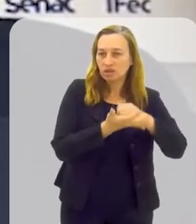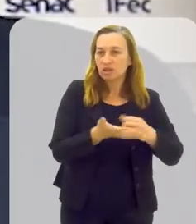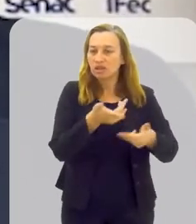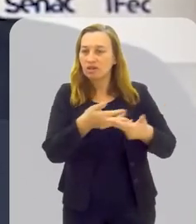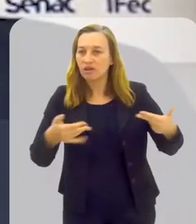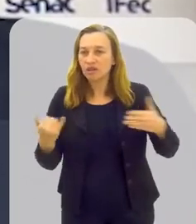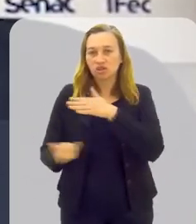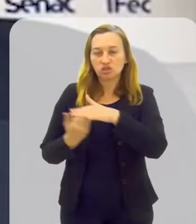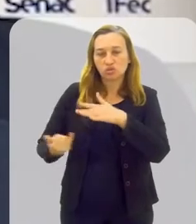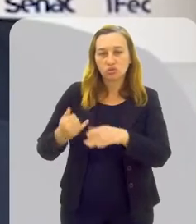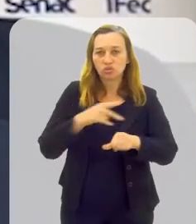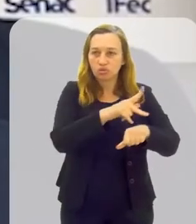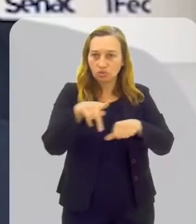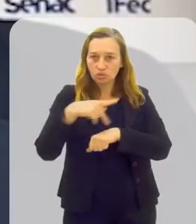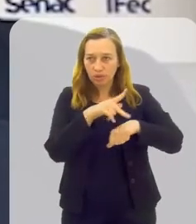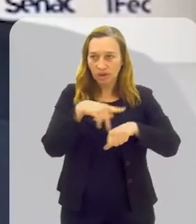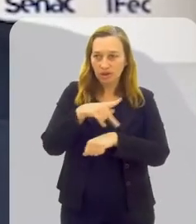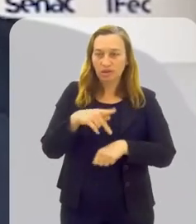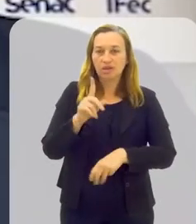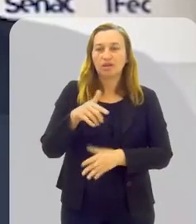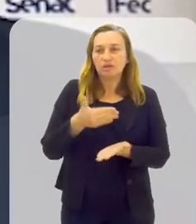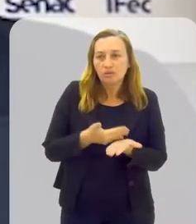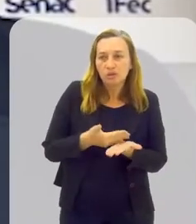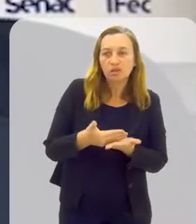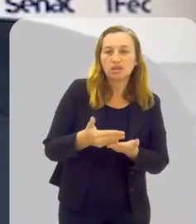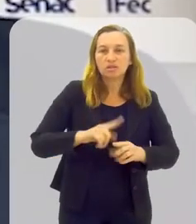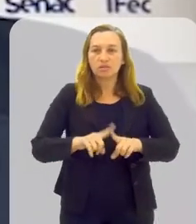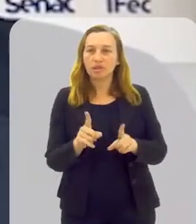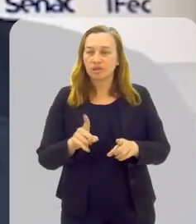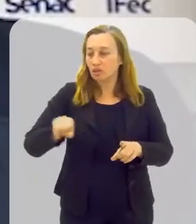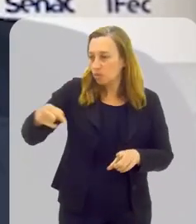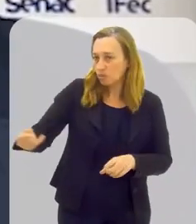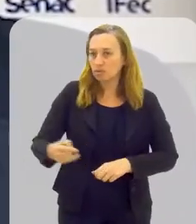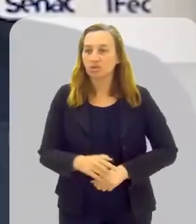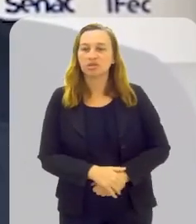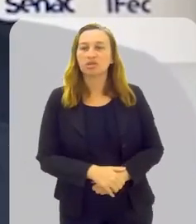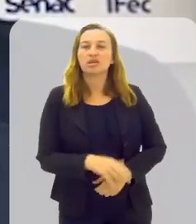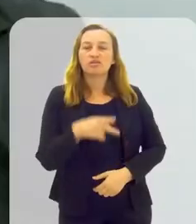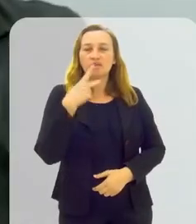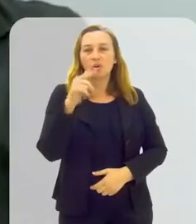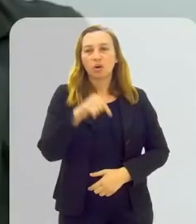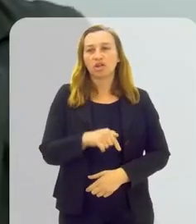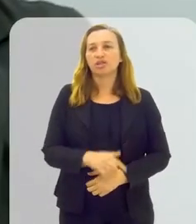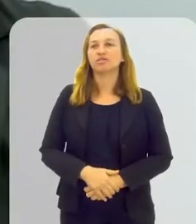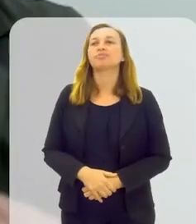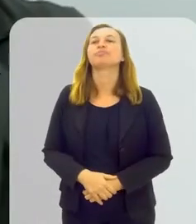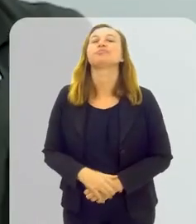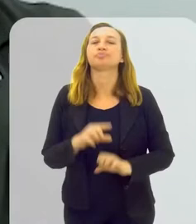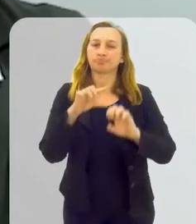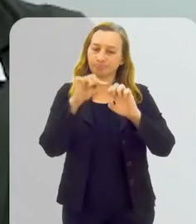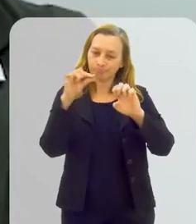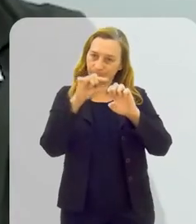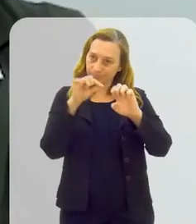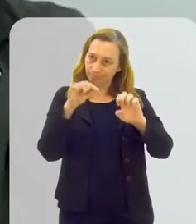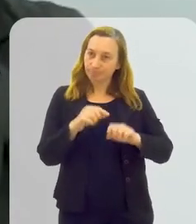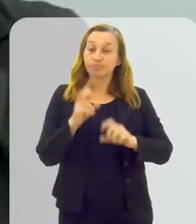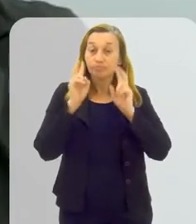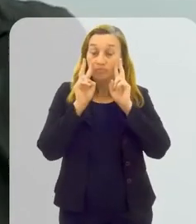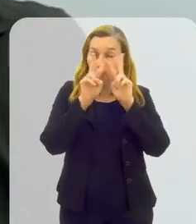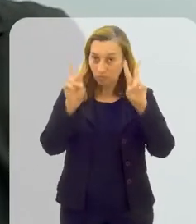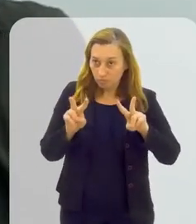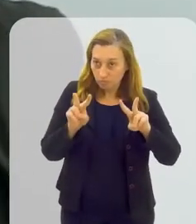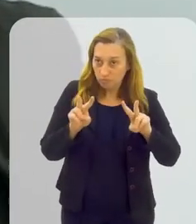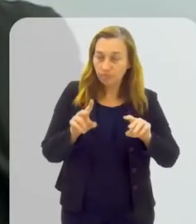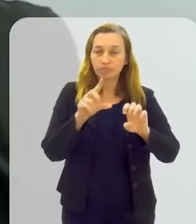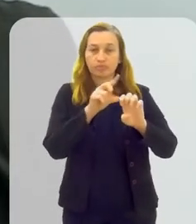queremos que tenham muitos institutos pelo país que sejamos O Pioneiro mas que tenham muitos outros a gente falou aqui do empreendimento né